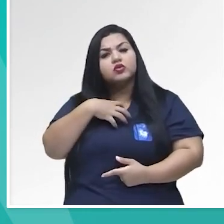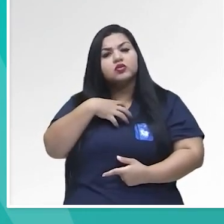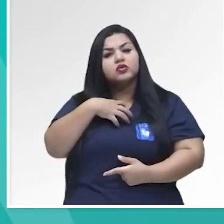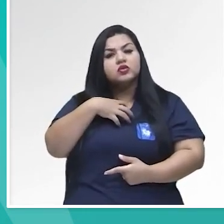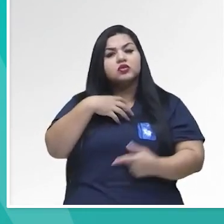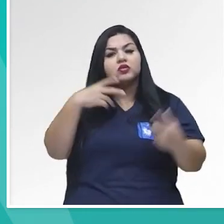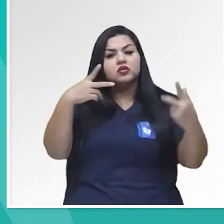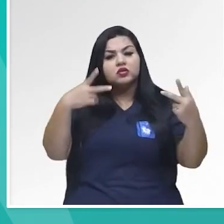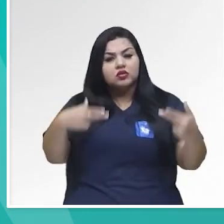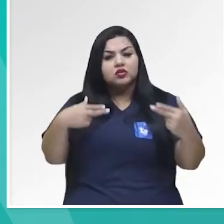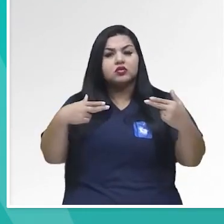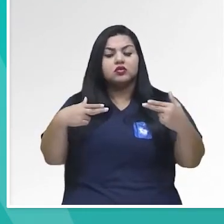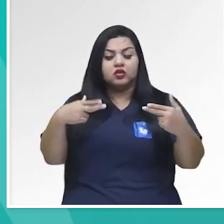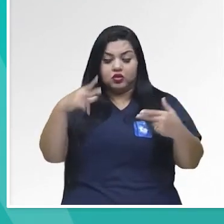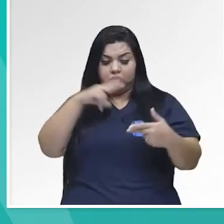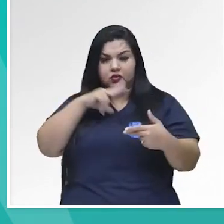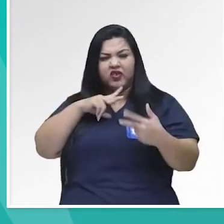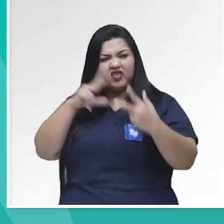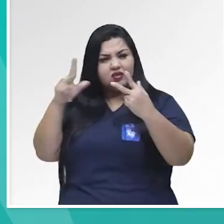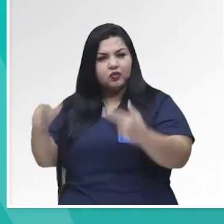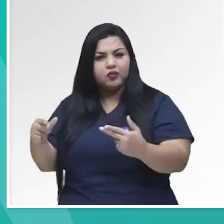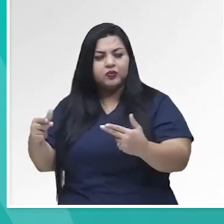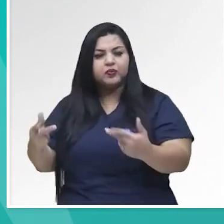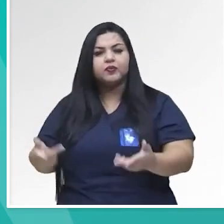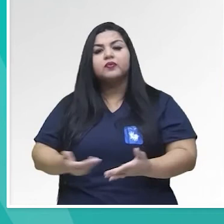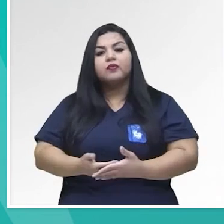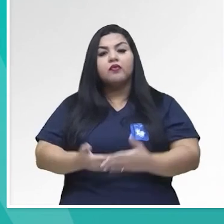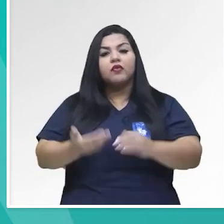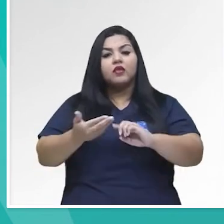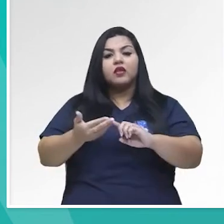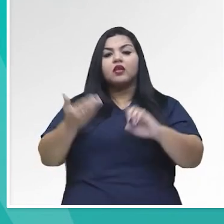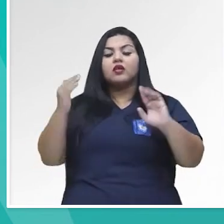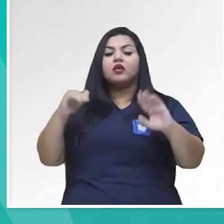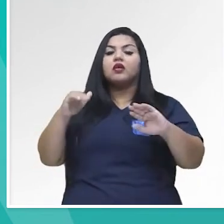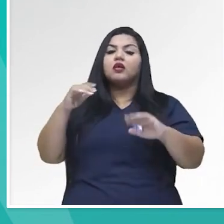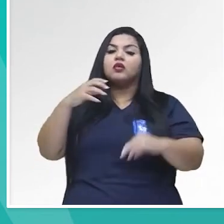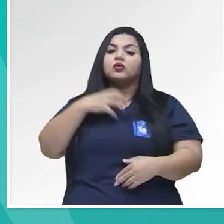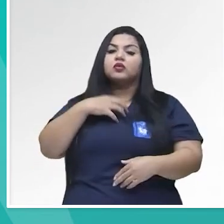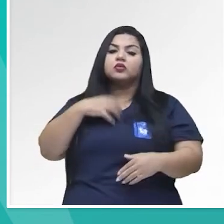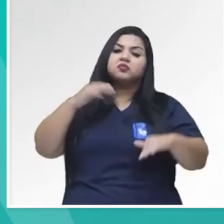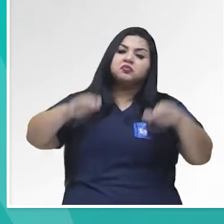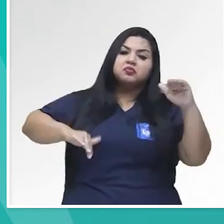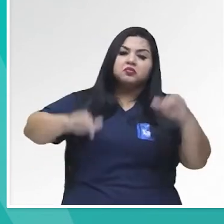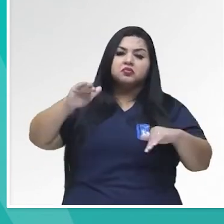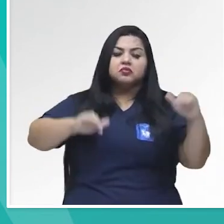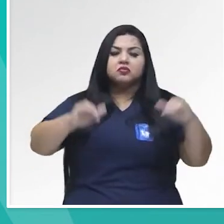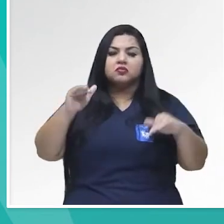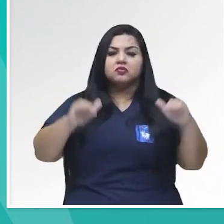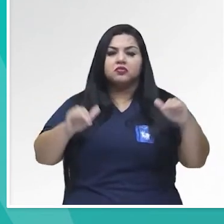sociedades privadas de hoje em dia, né? Isso, de certa forma, vai ser